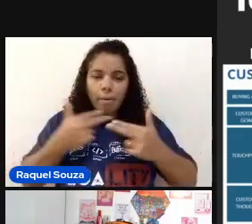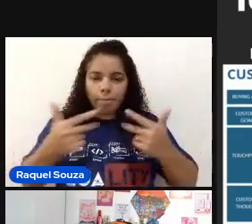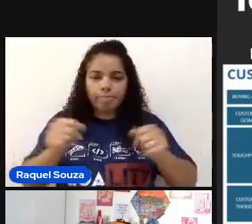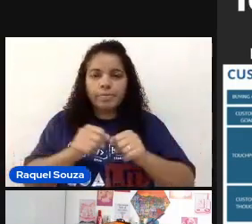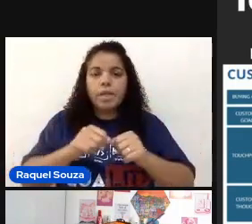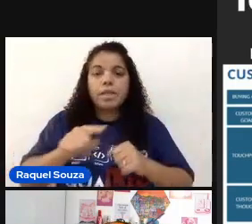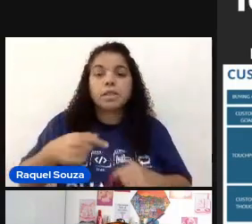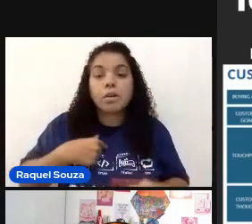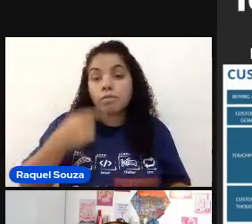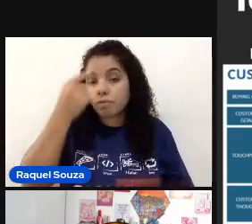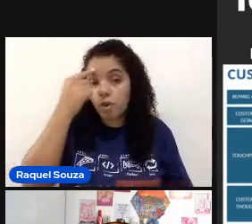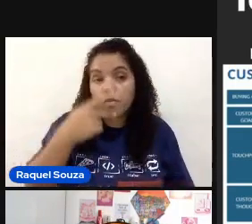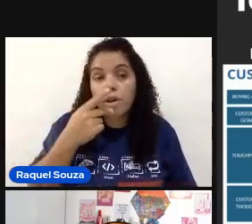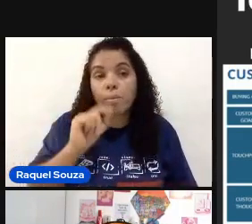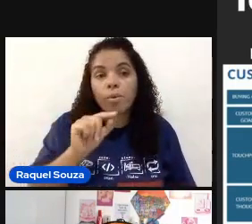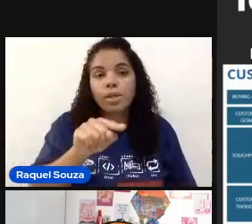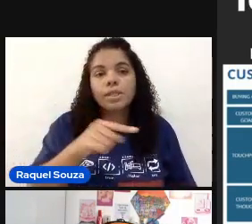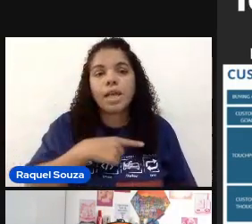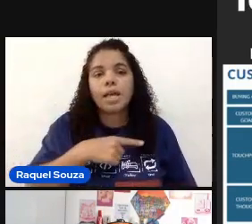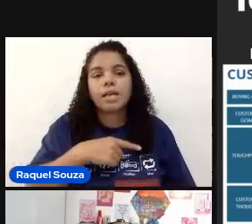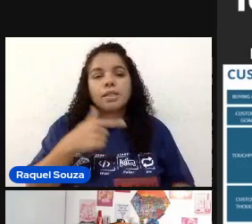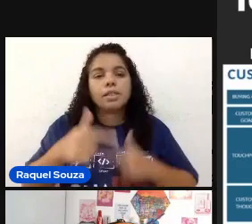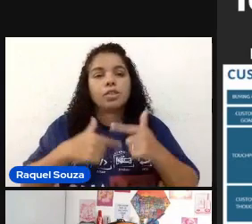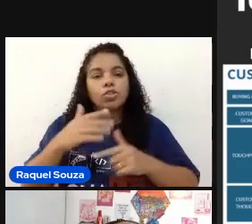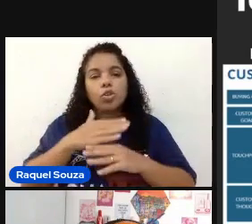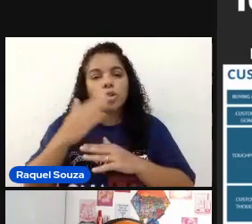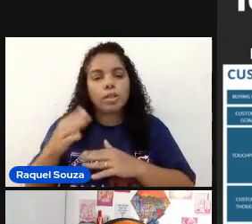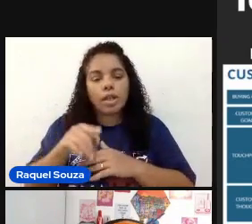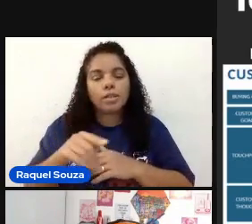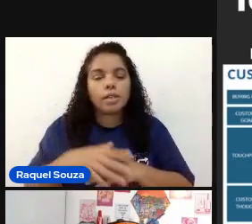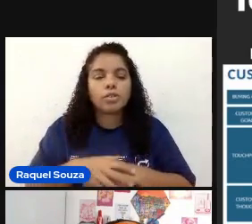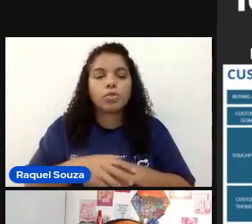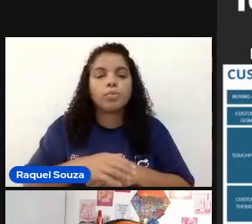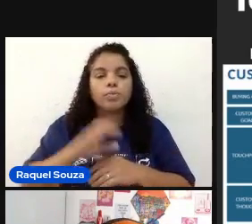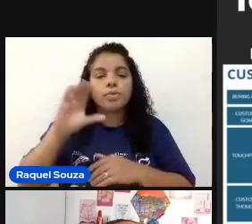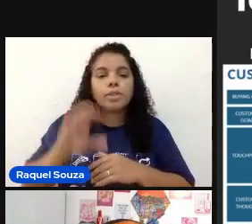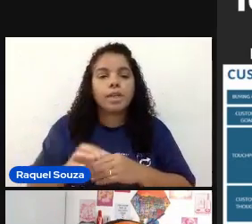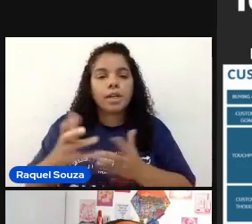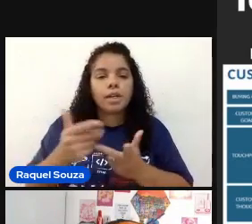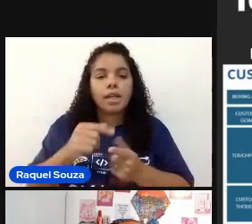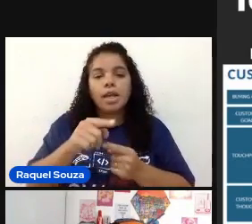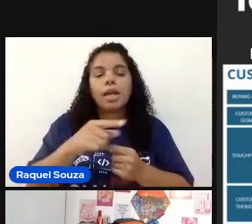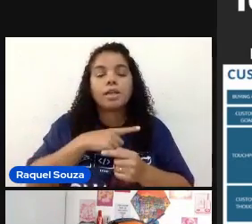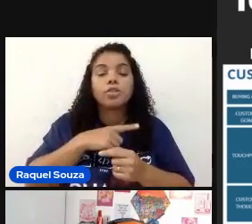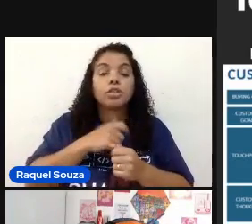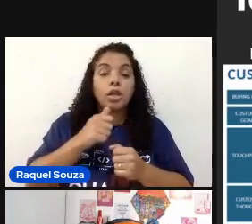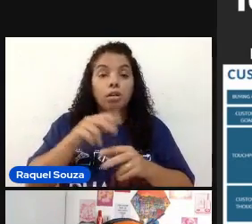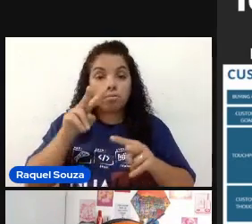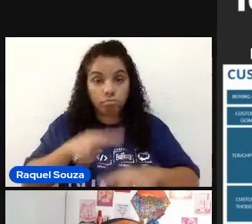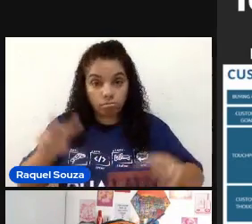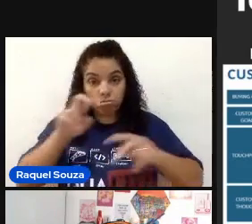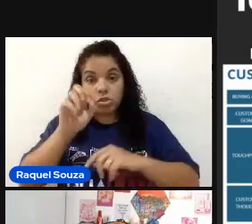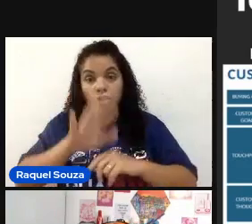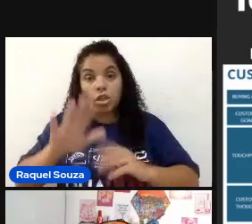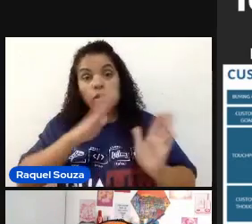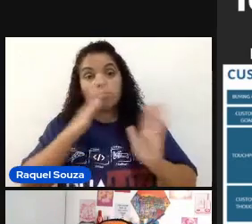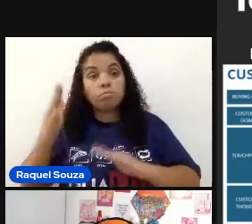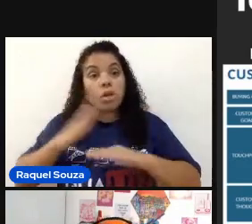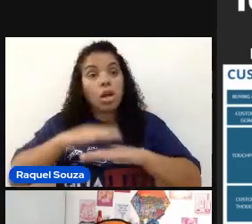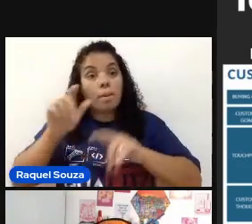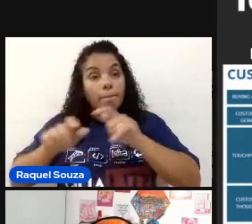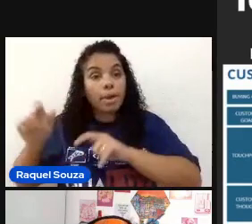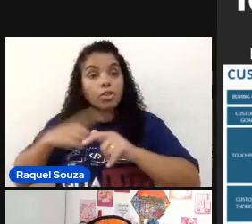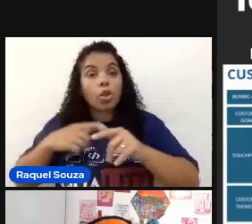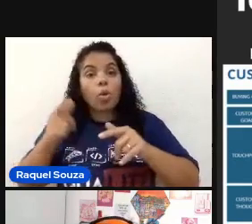sobre essa jornada do cliente, que ela é uma visualização geral do processo que uma pessoa ela atravessa